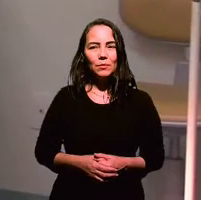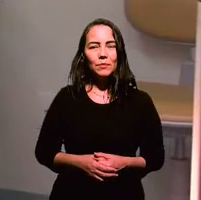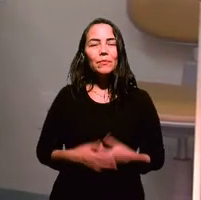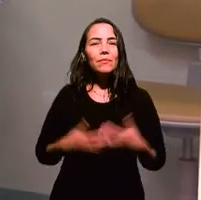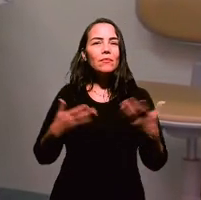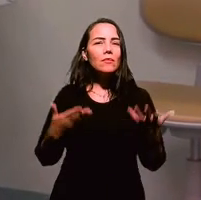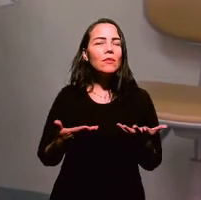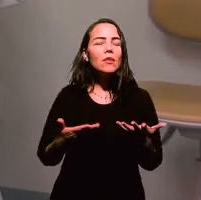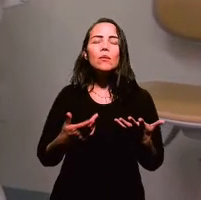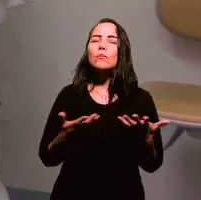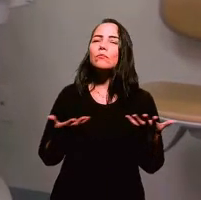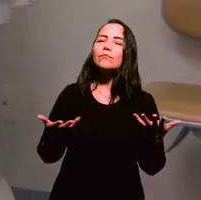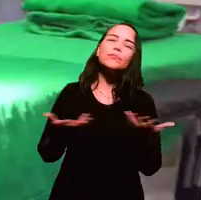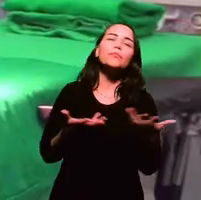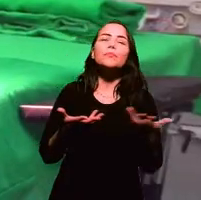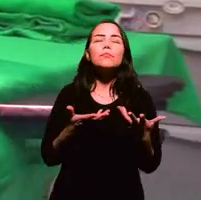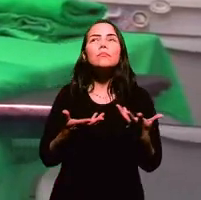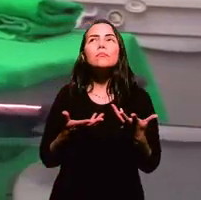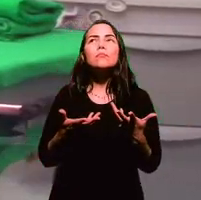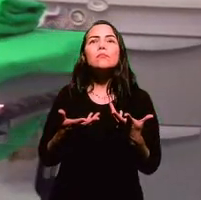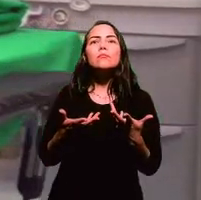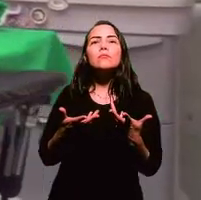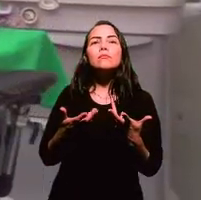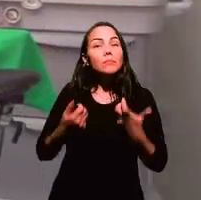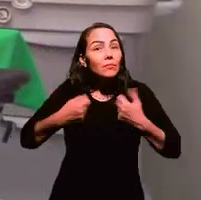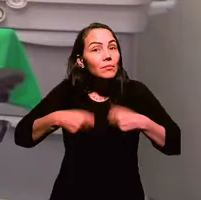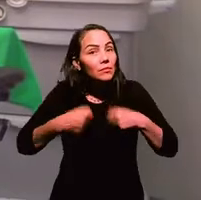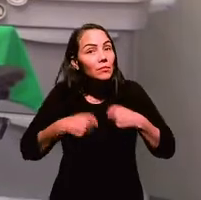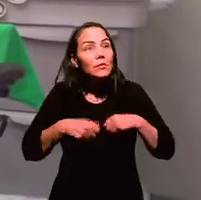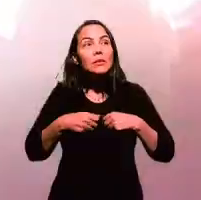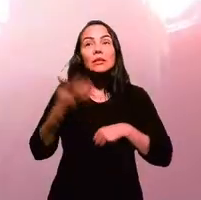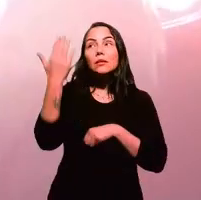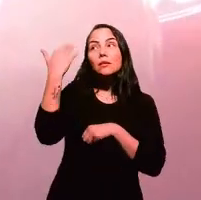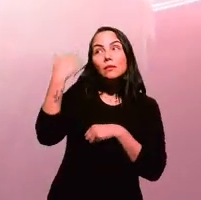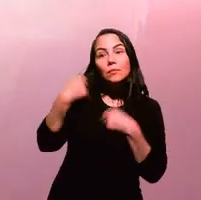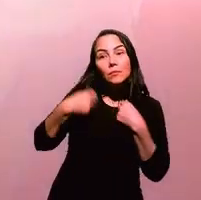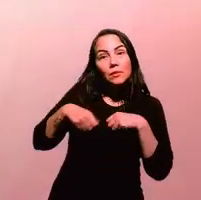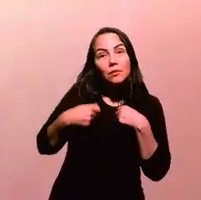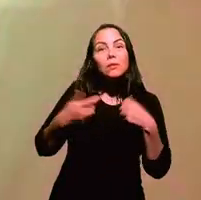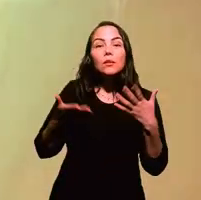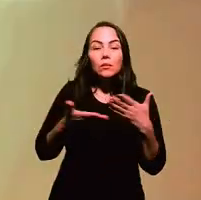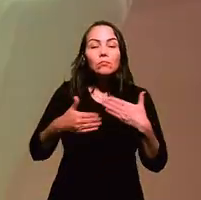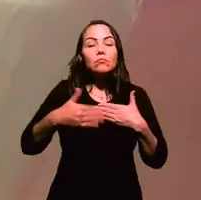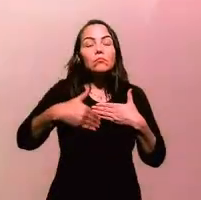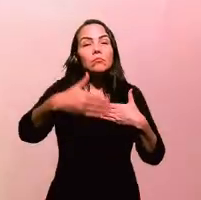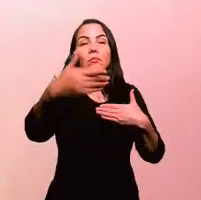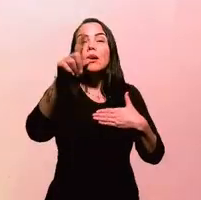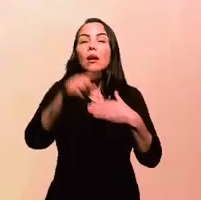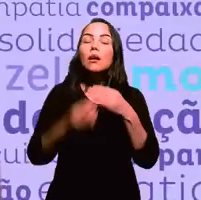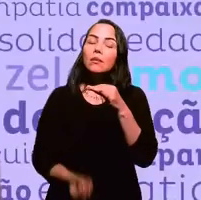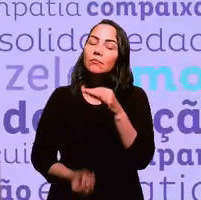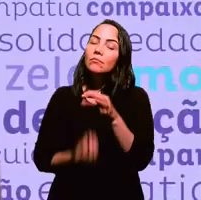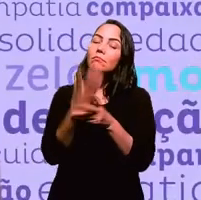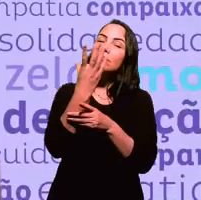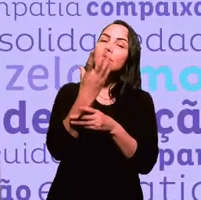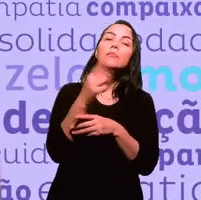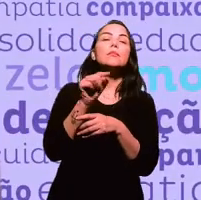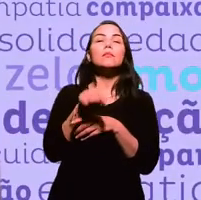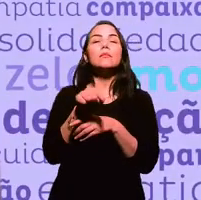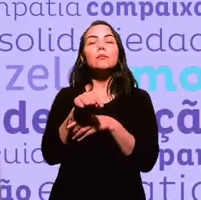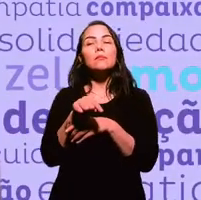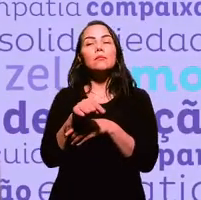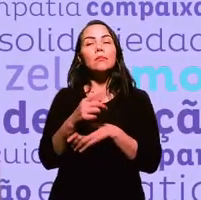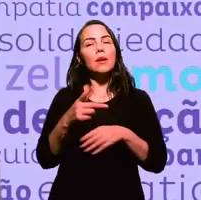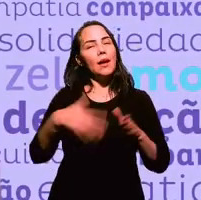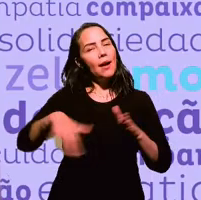E a grande necessidade que nós tínhamos, e que é o projeto que está aqui para os próximos anos, é a implantação da